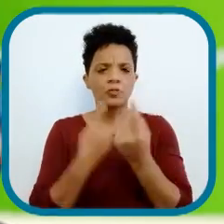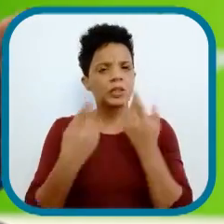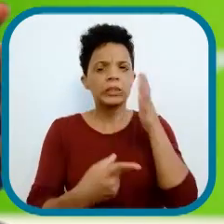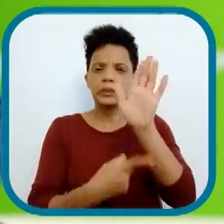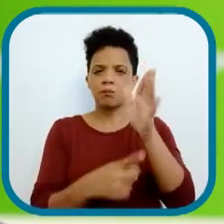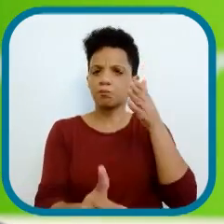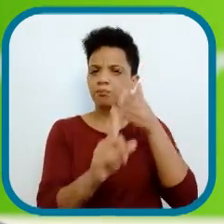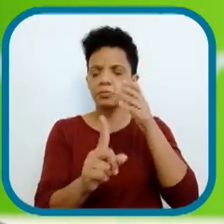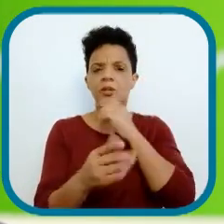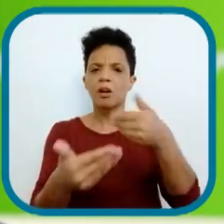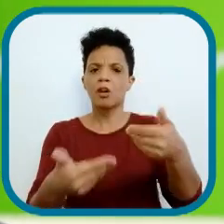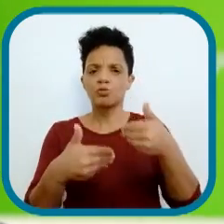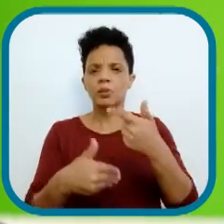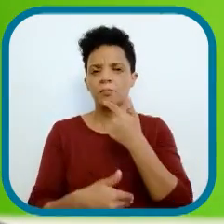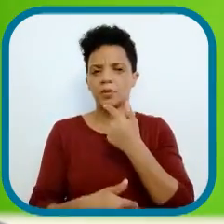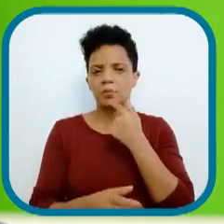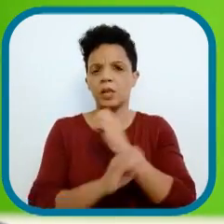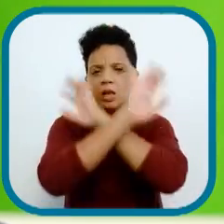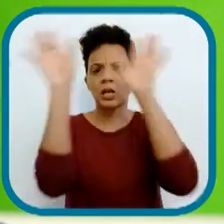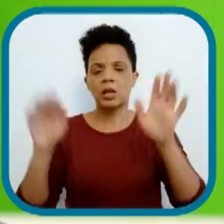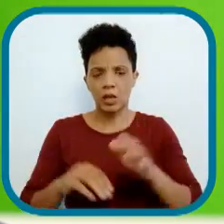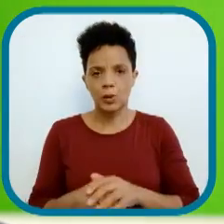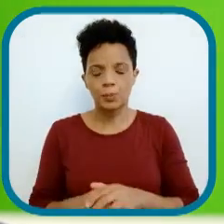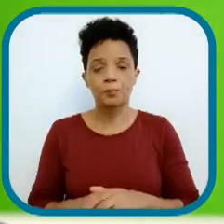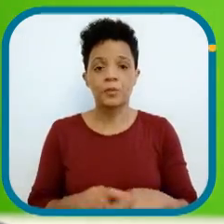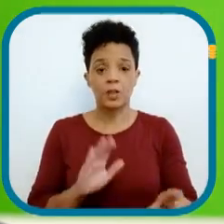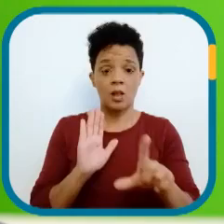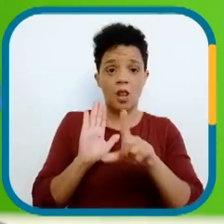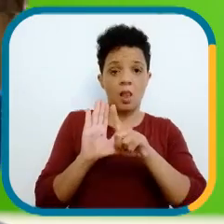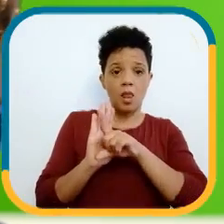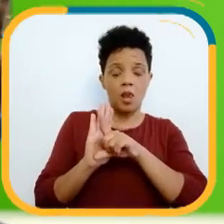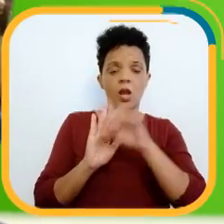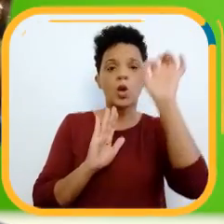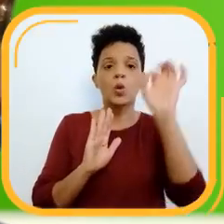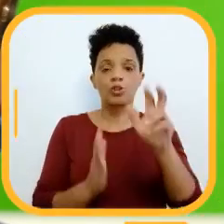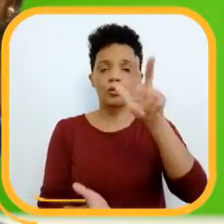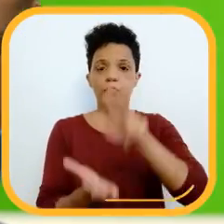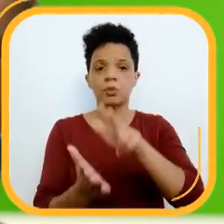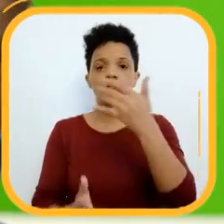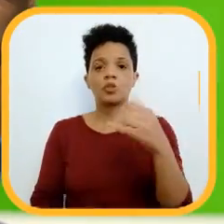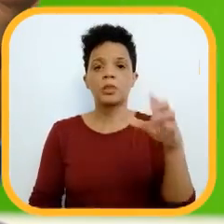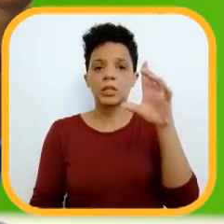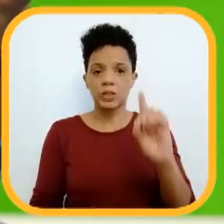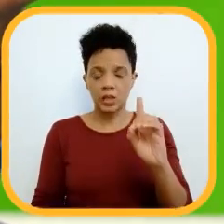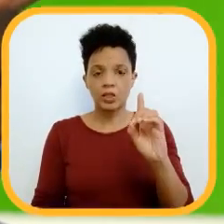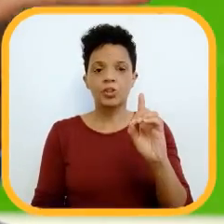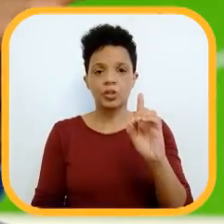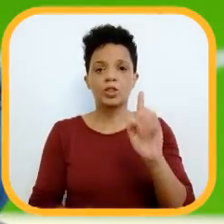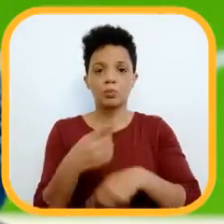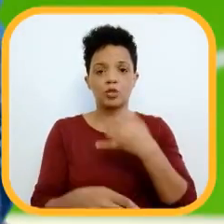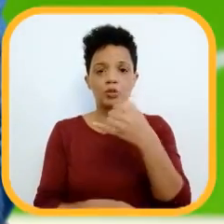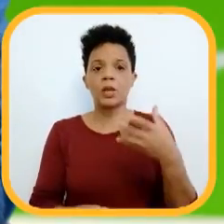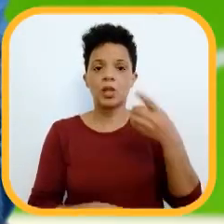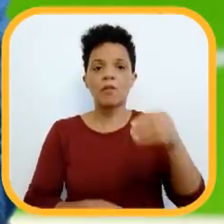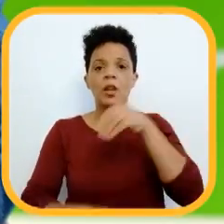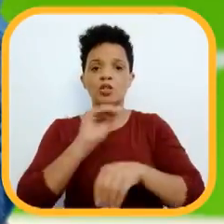só dar às vezes exemplos concretos ajuda-nos muito a perceber as coisas. Quando a lei das cotas foi aprovada em 2006,